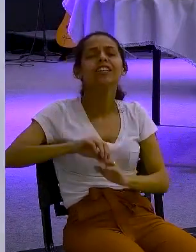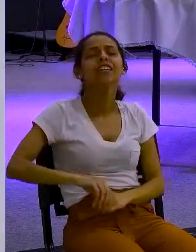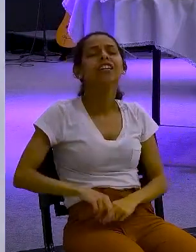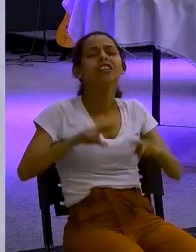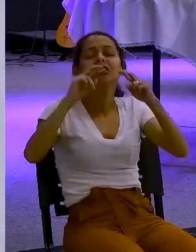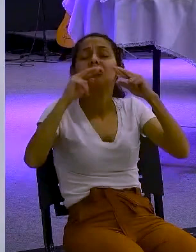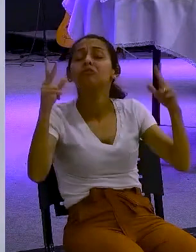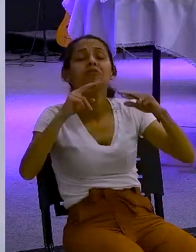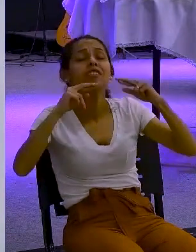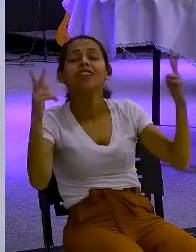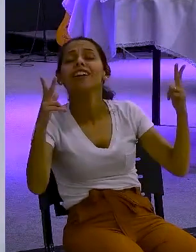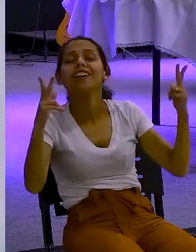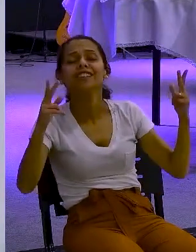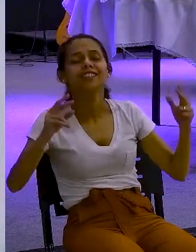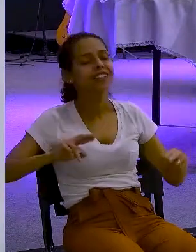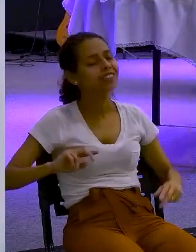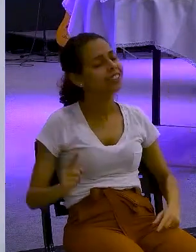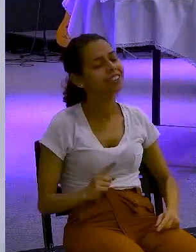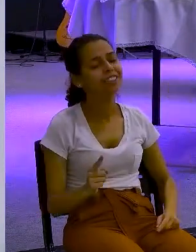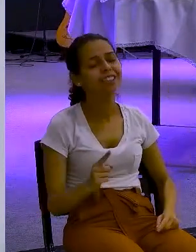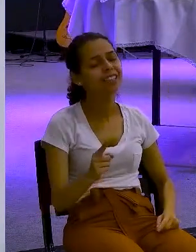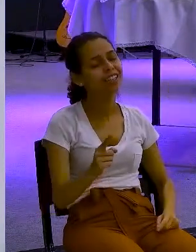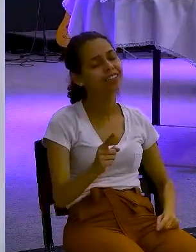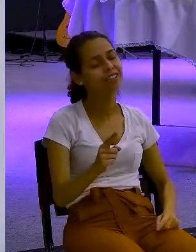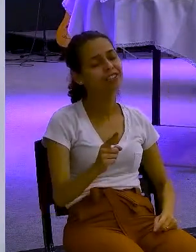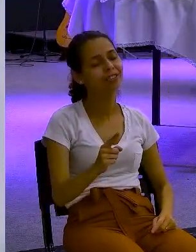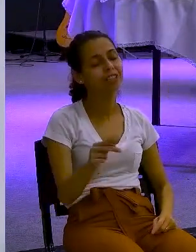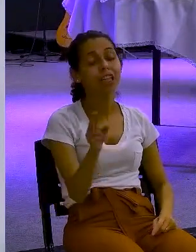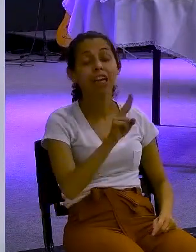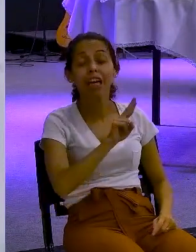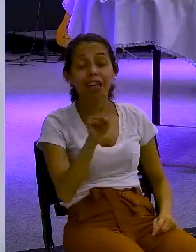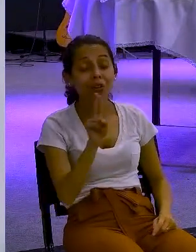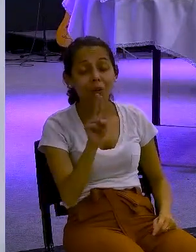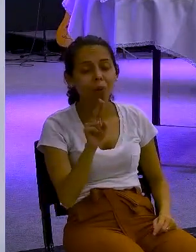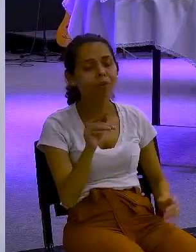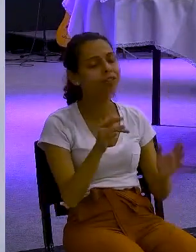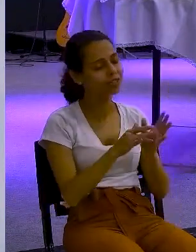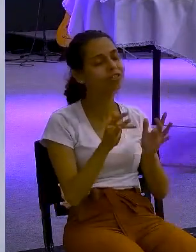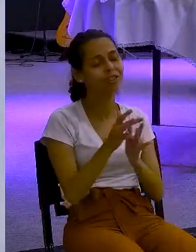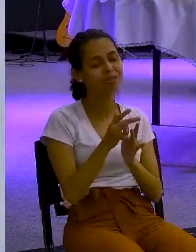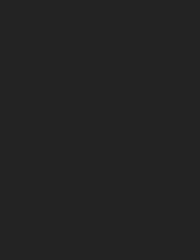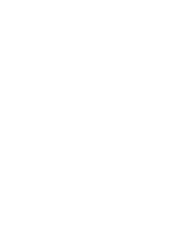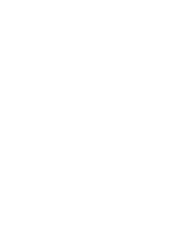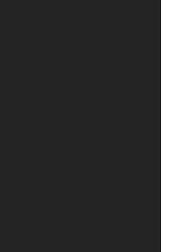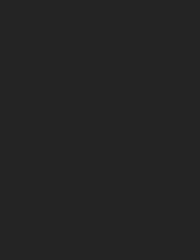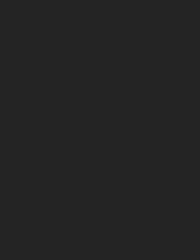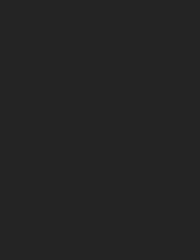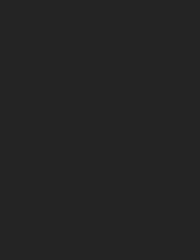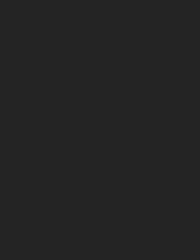para a nossa eternidade. Em nome de Jesus. Amém.